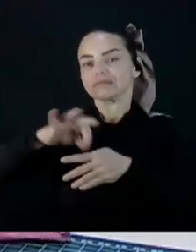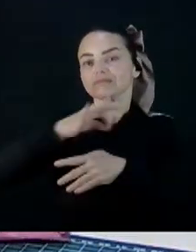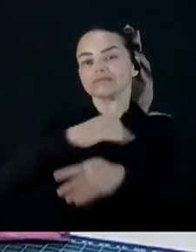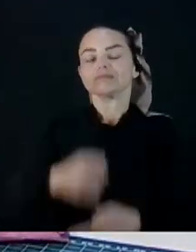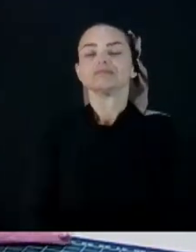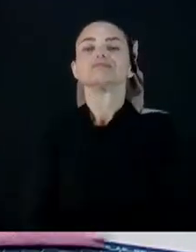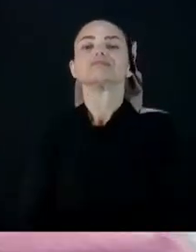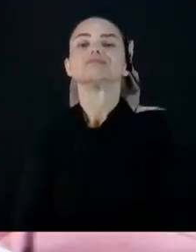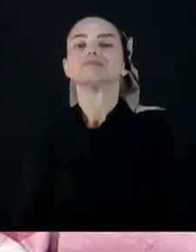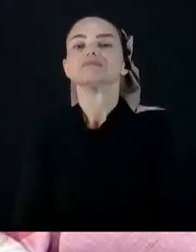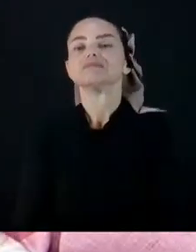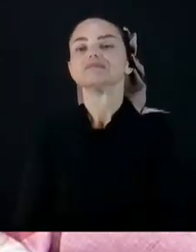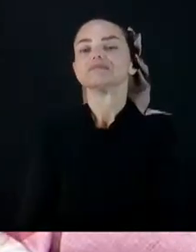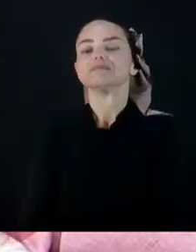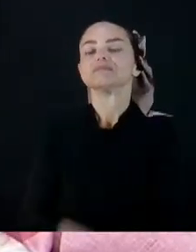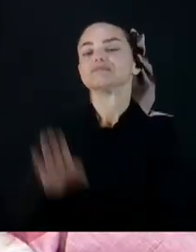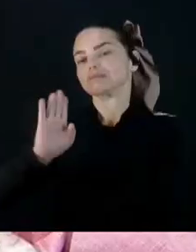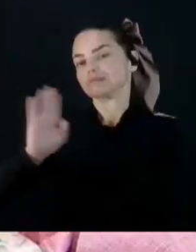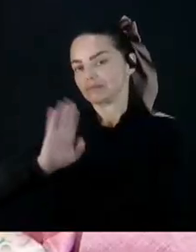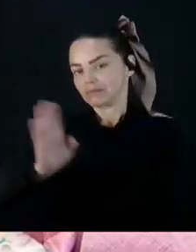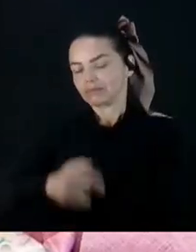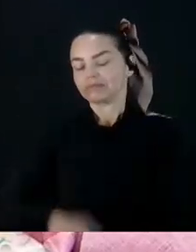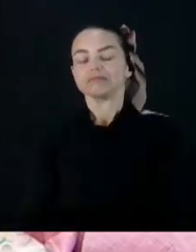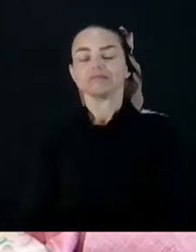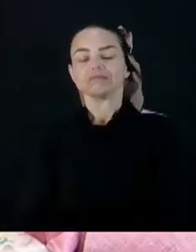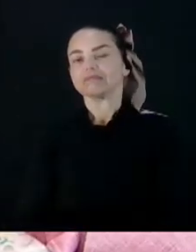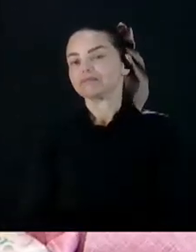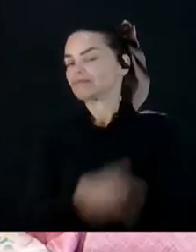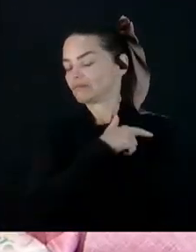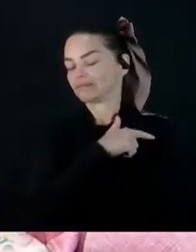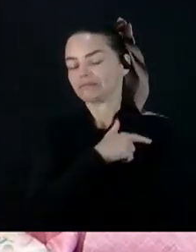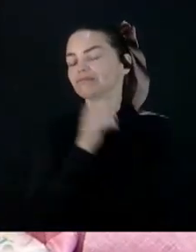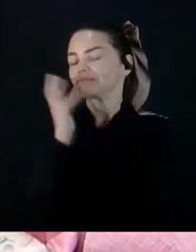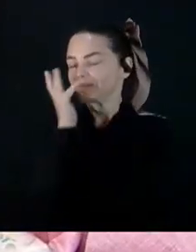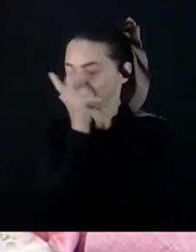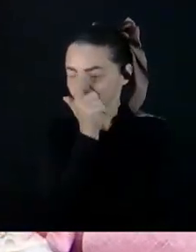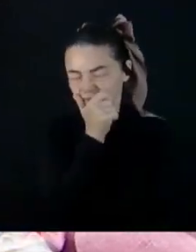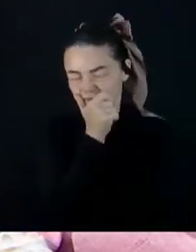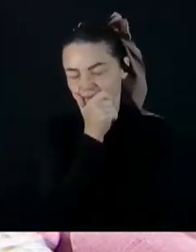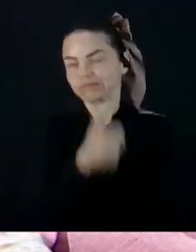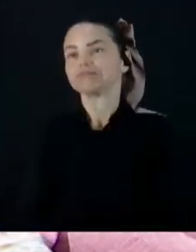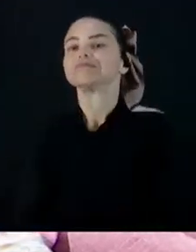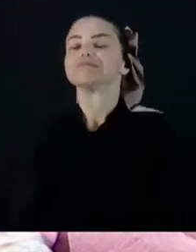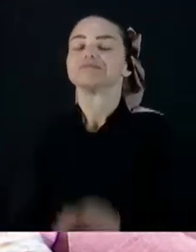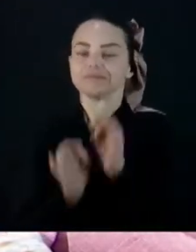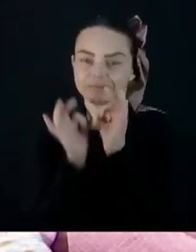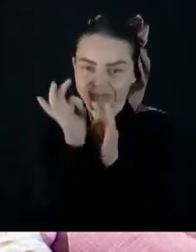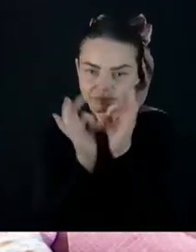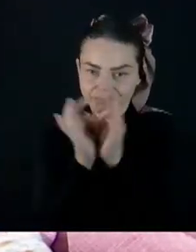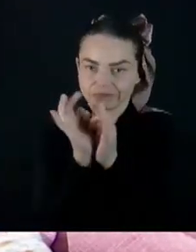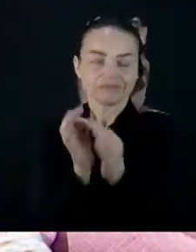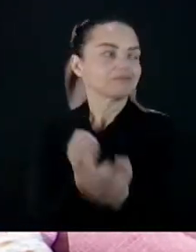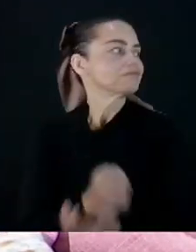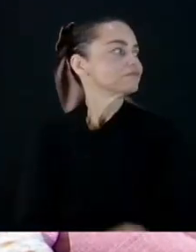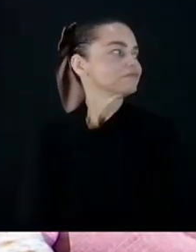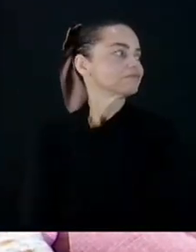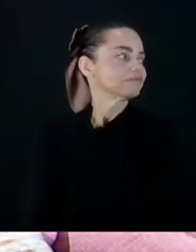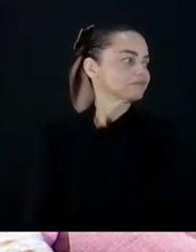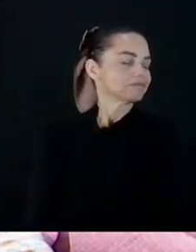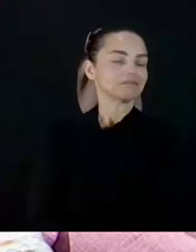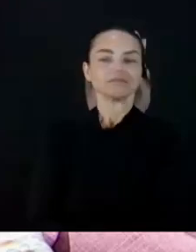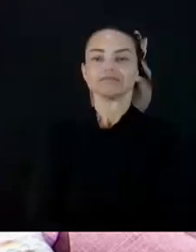um bege, não ficou feio, ó, ficou bem bonitinho, fica bem certinho. acabadinho, né? Limpem o trabalho de